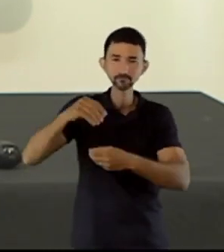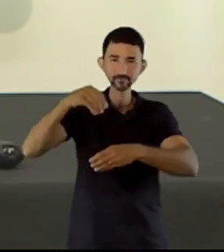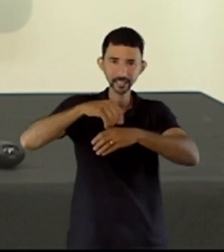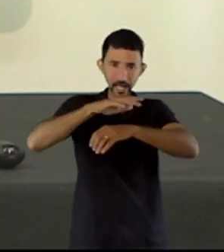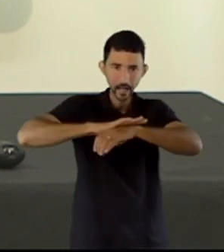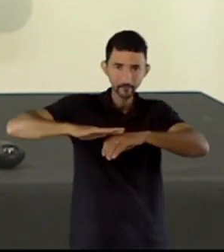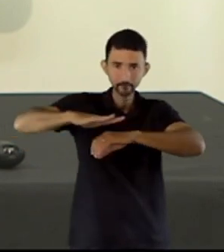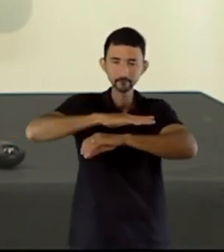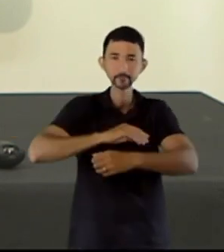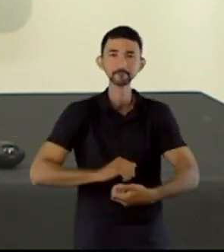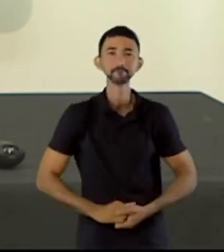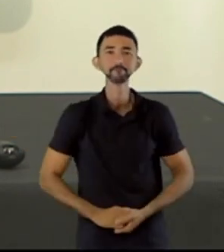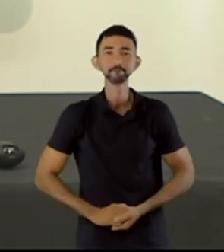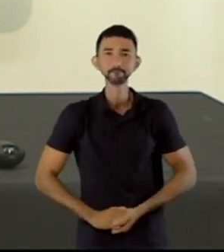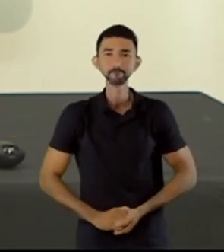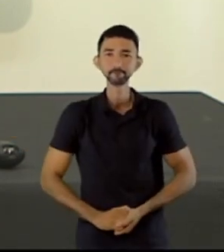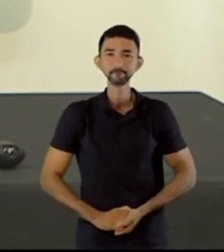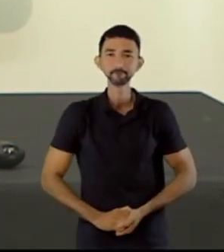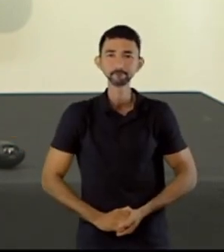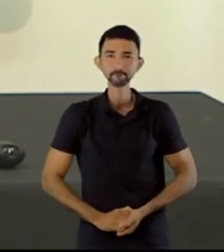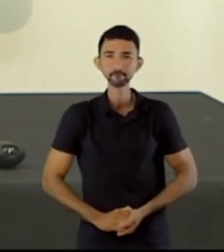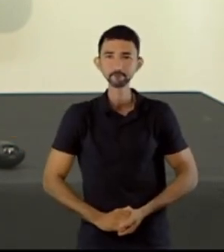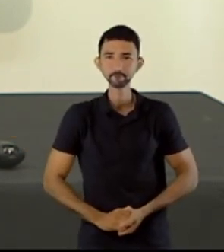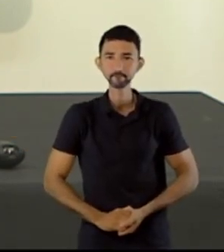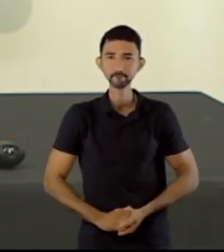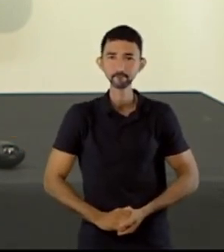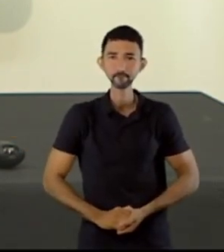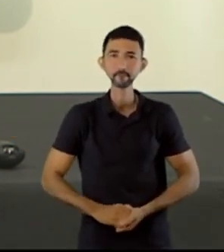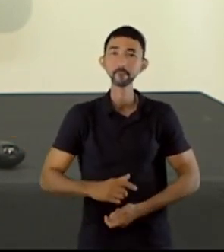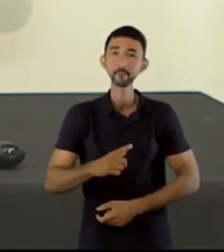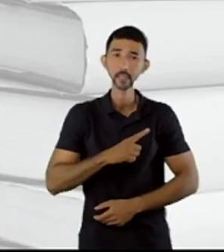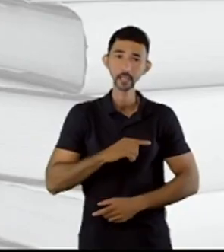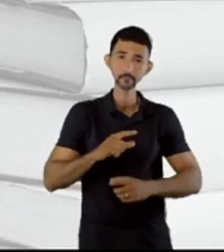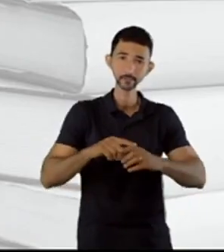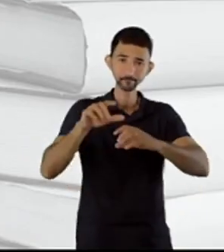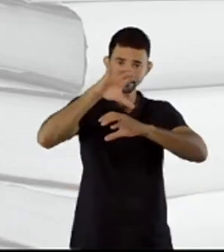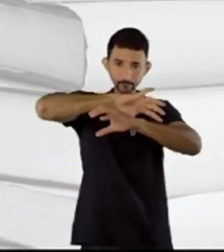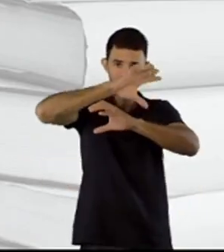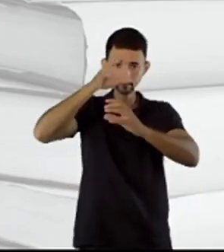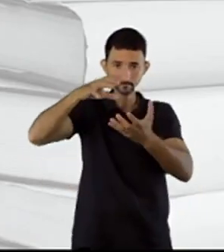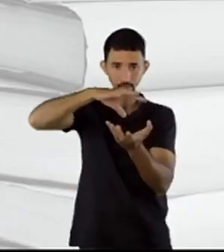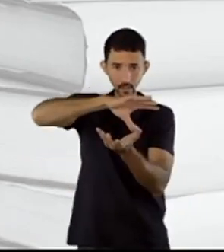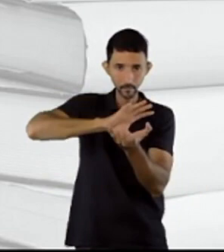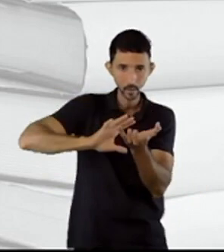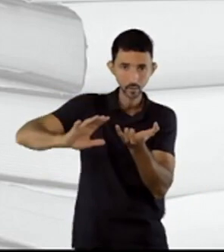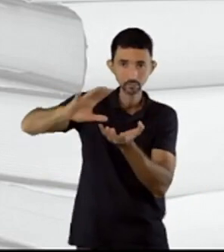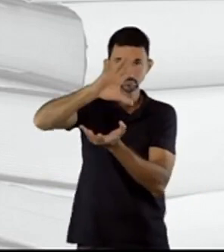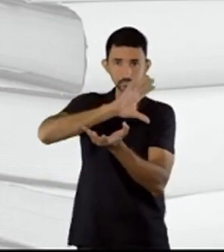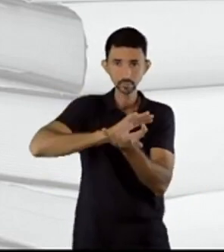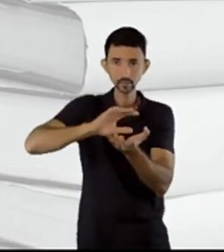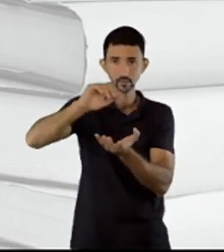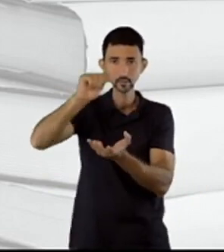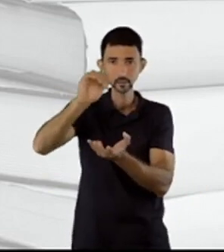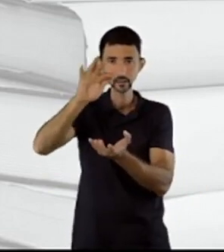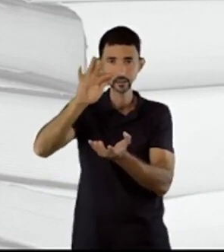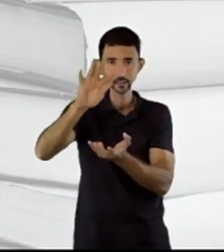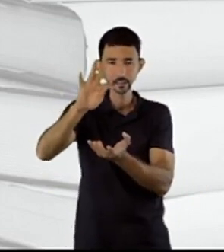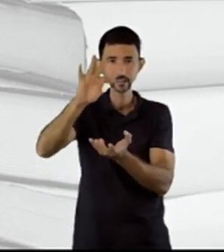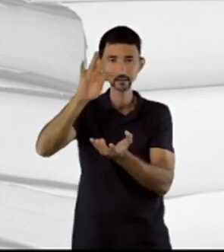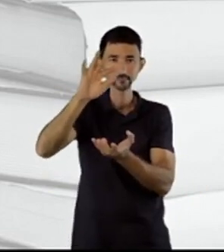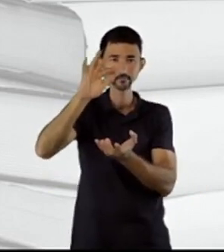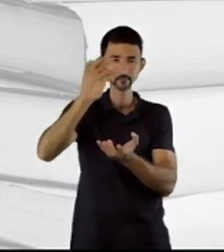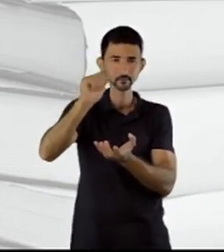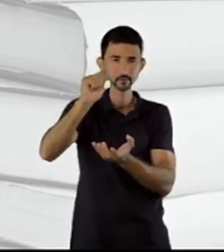hidrosfera. Você vai ter também aqui a atmosfera, tudo bem? O que é a atmosfera? A atmosfera